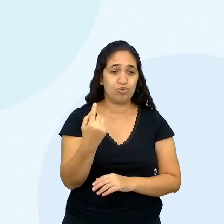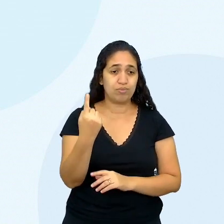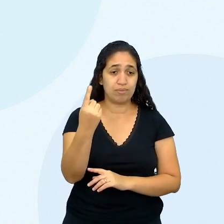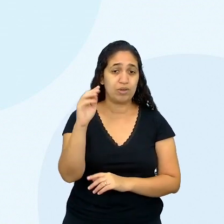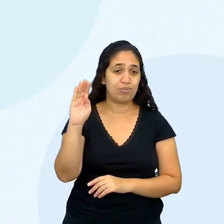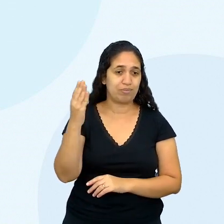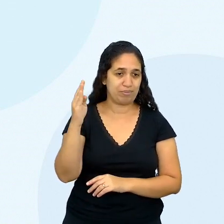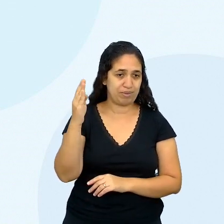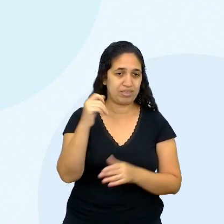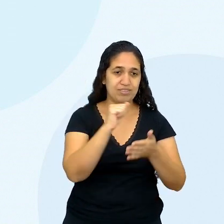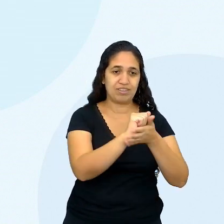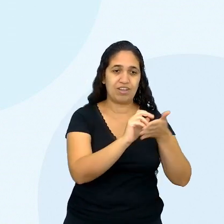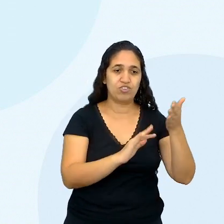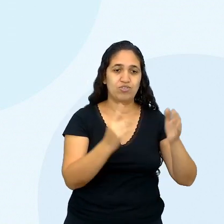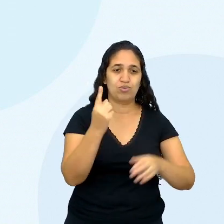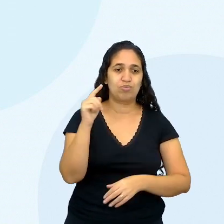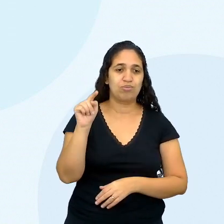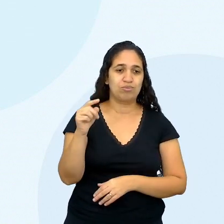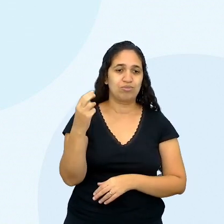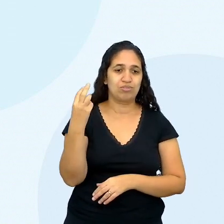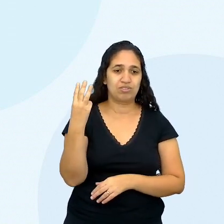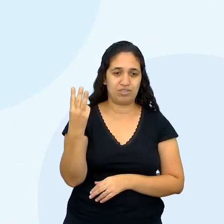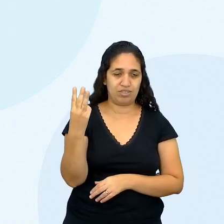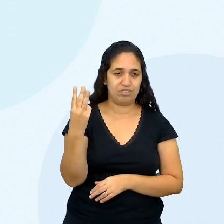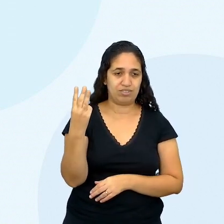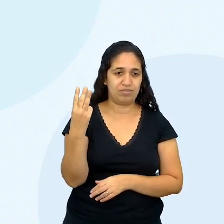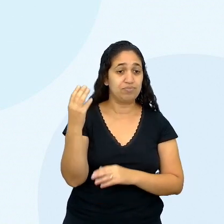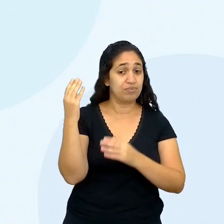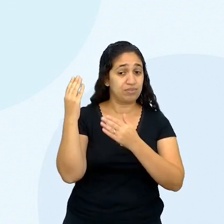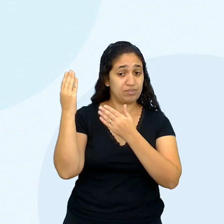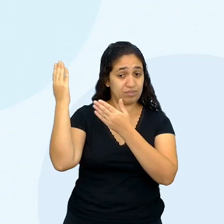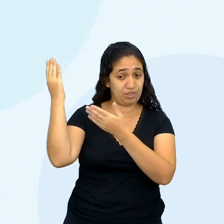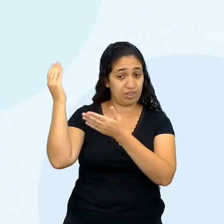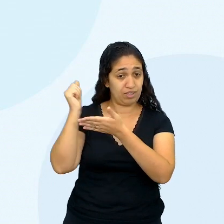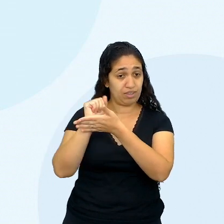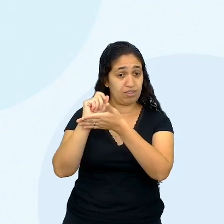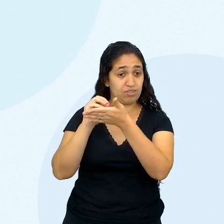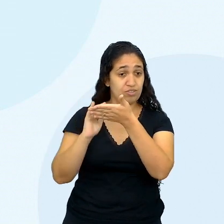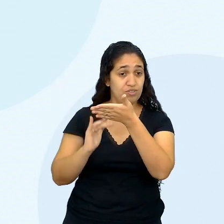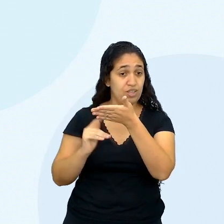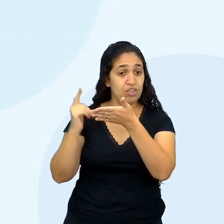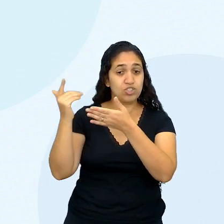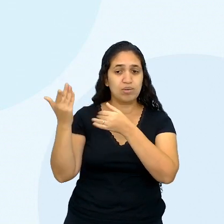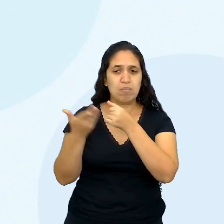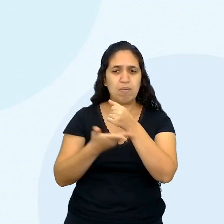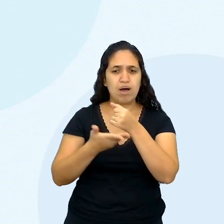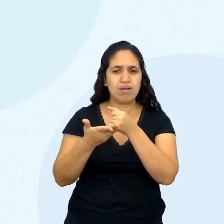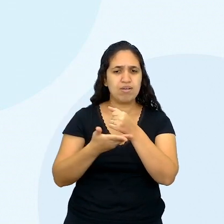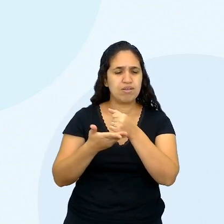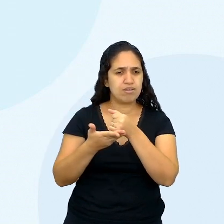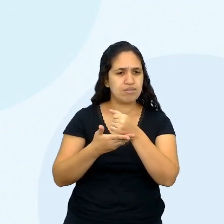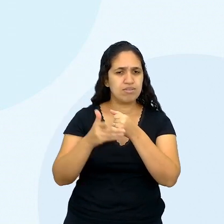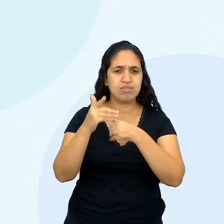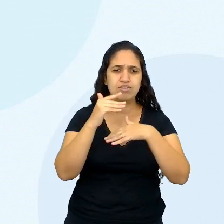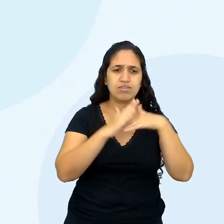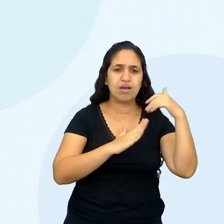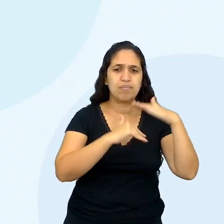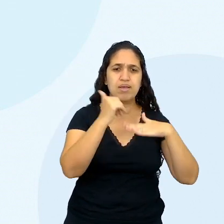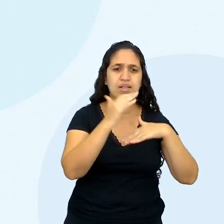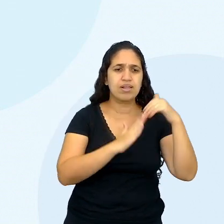essa é a atividade 1.3. Essa atividade 1.3, ela está embasada na